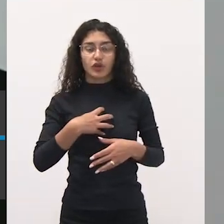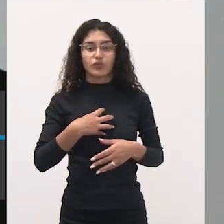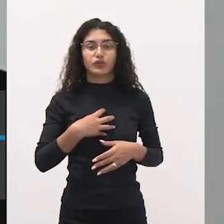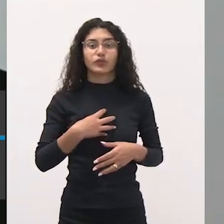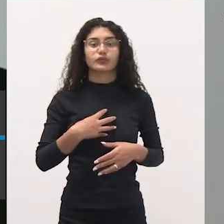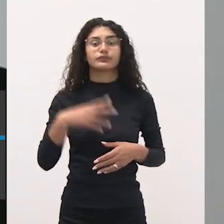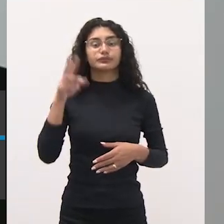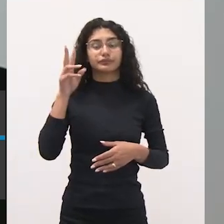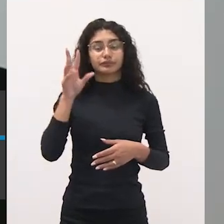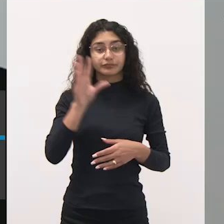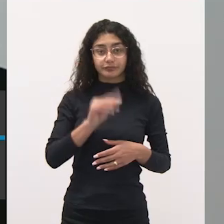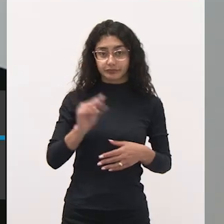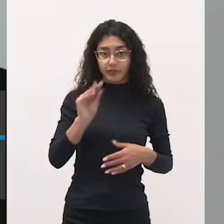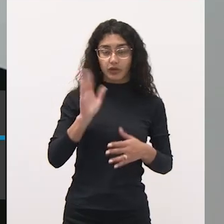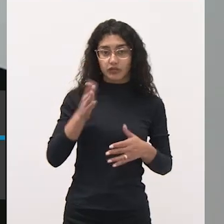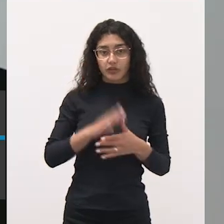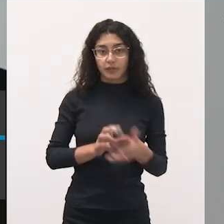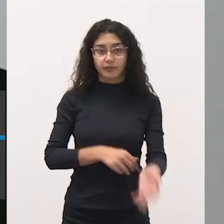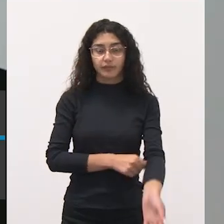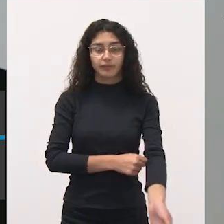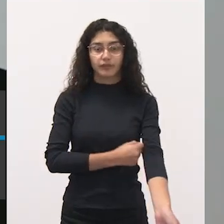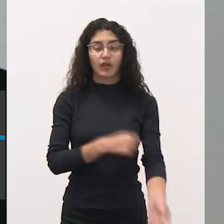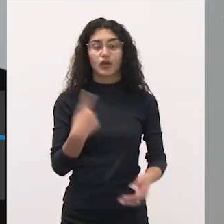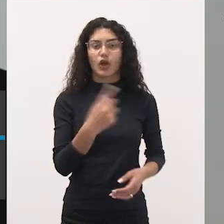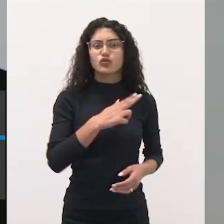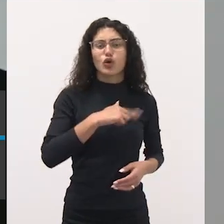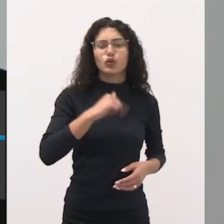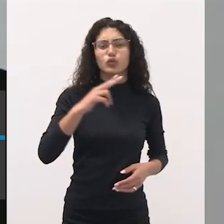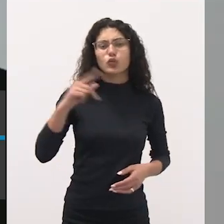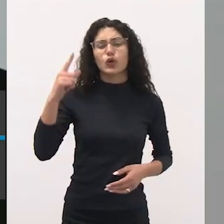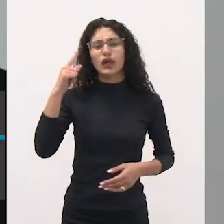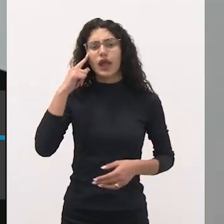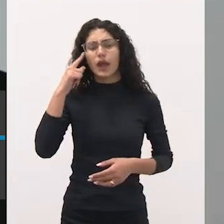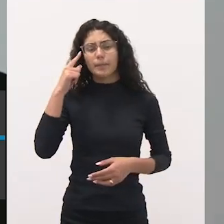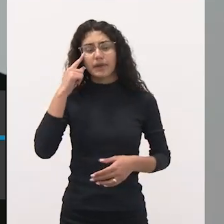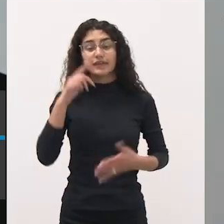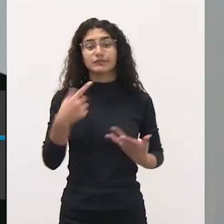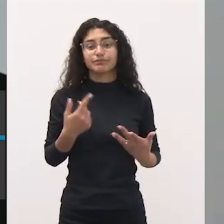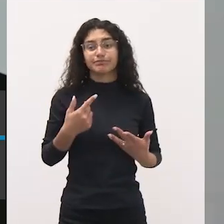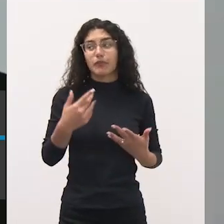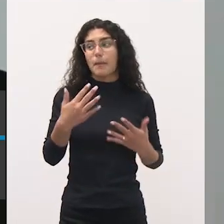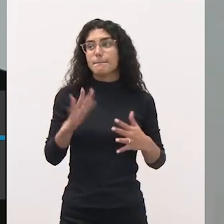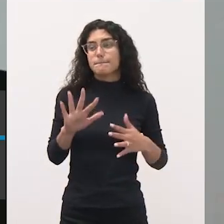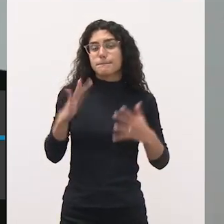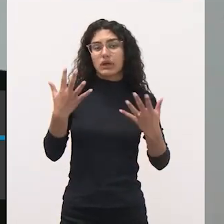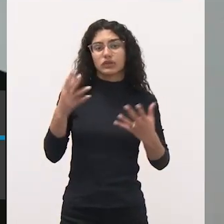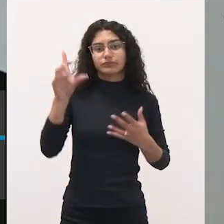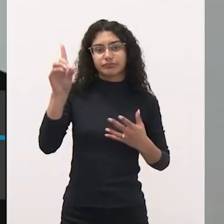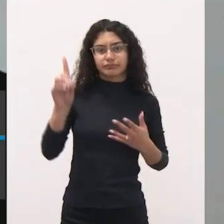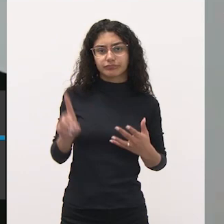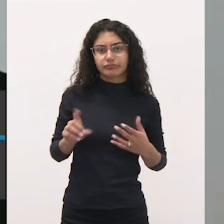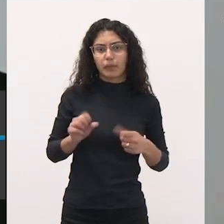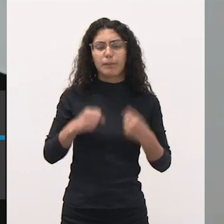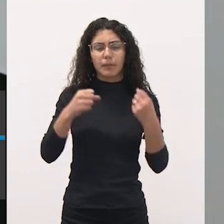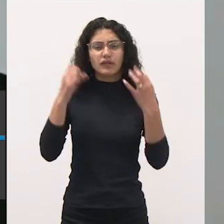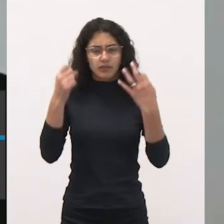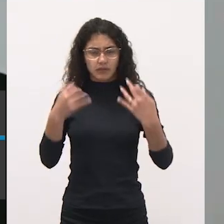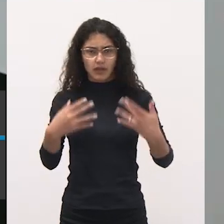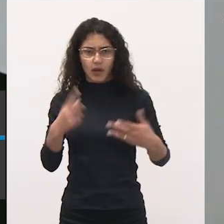apontou. A gente nunca pensa nisso, que podemos passar a ser deficiente. Poderia comentar um pouco,